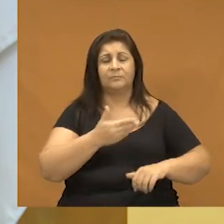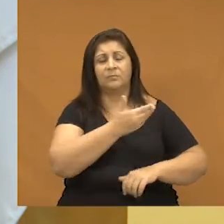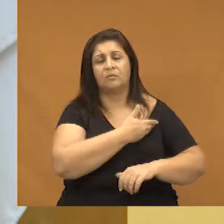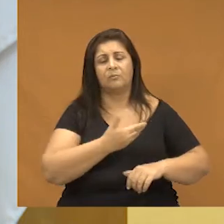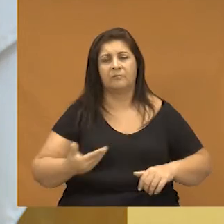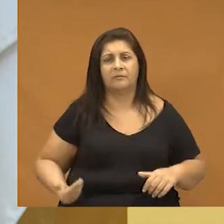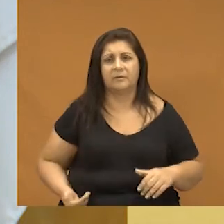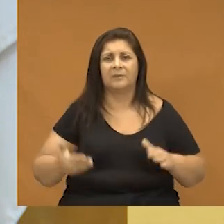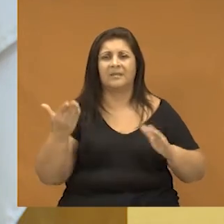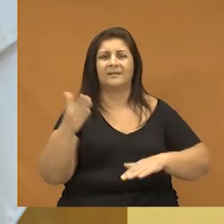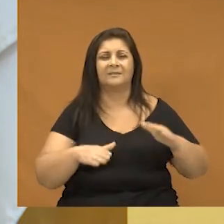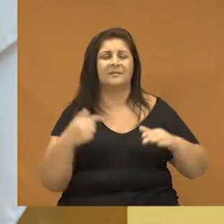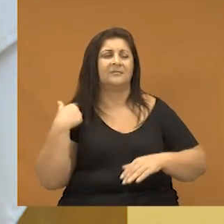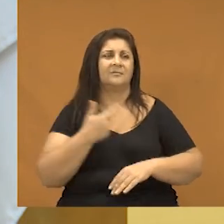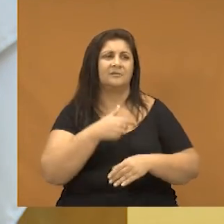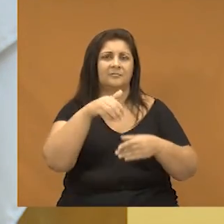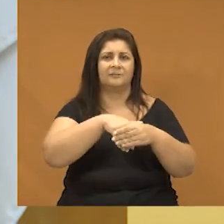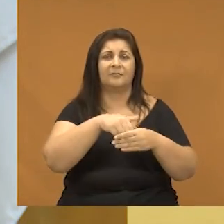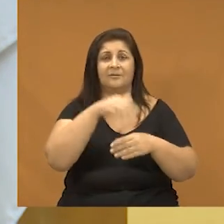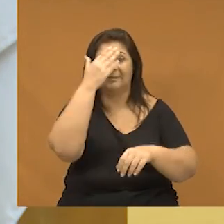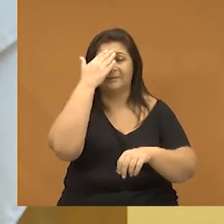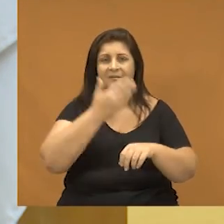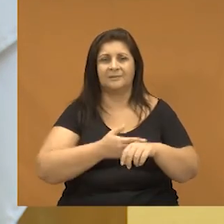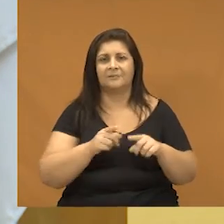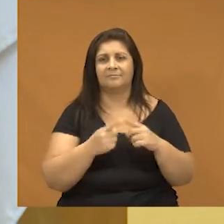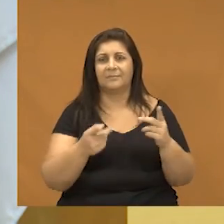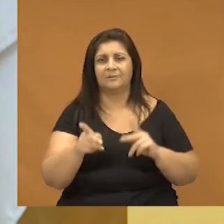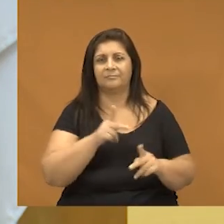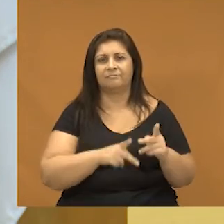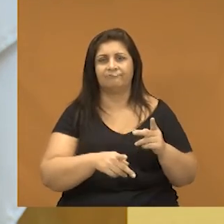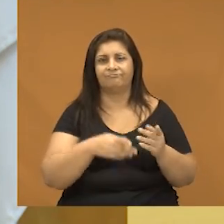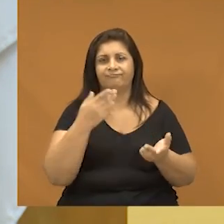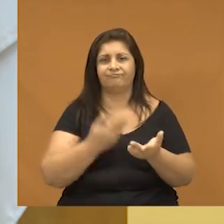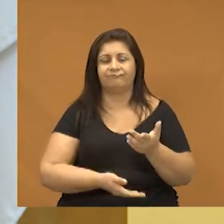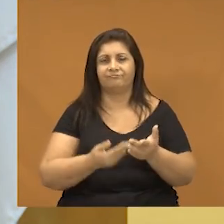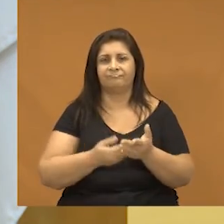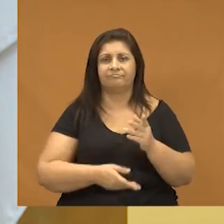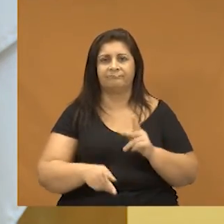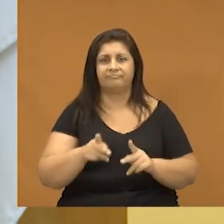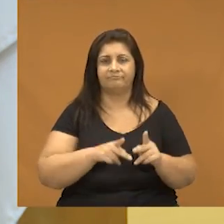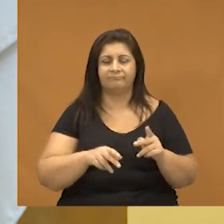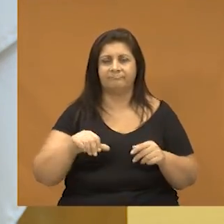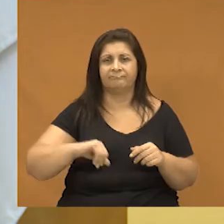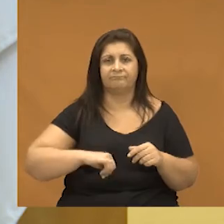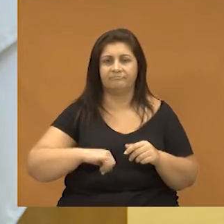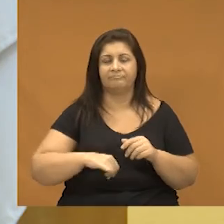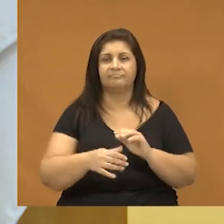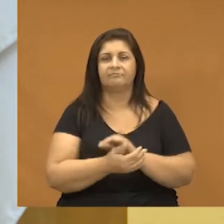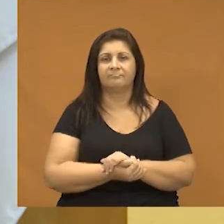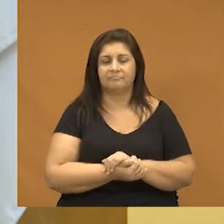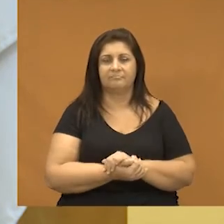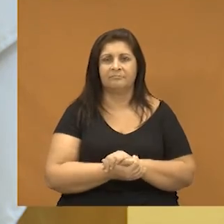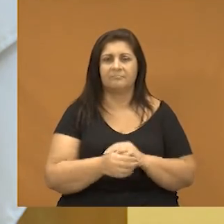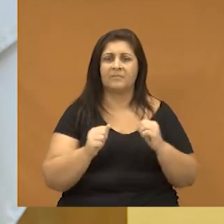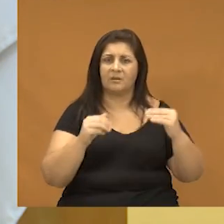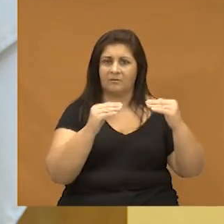gente coloca numa perspectiva de melhoras e acaba aí a população pagando um ônus muito caro. Mas pode contar com o nosso voto, Adebal,